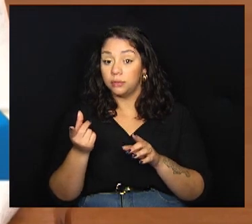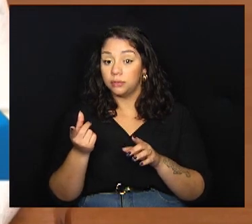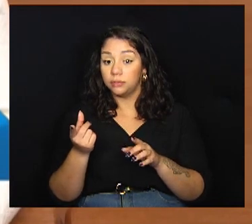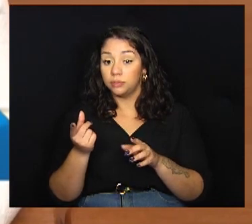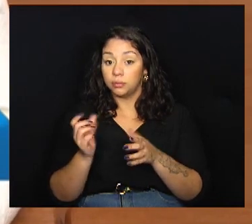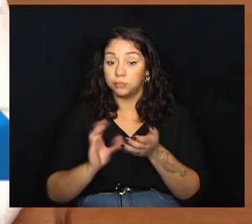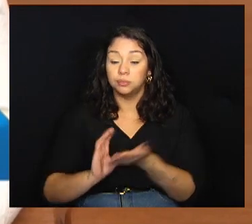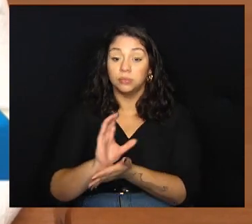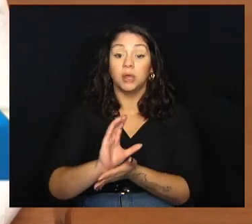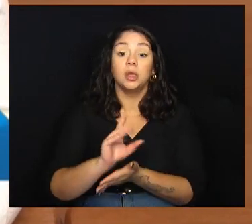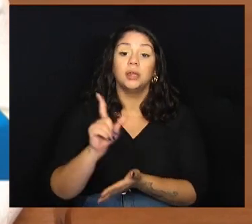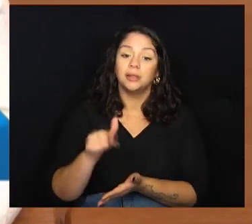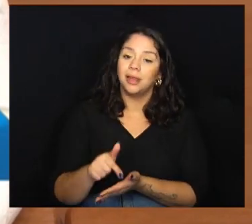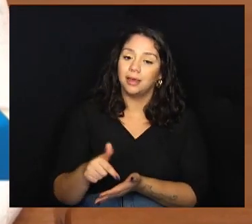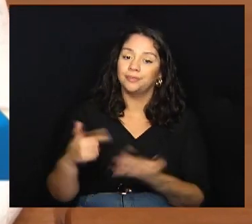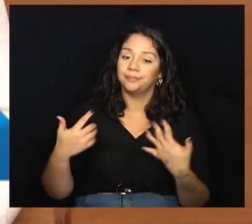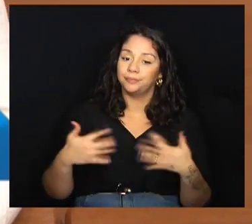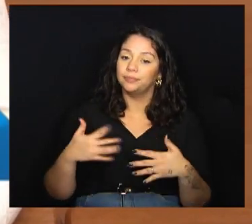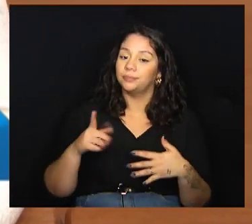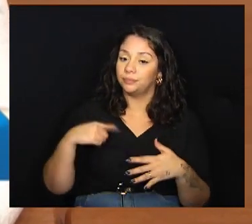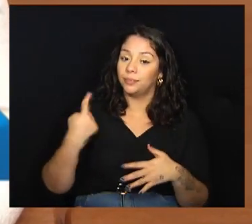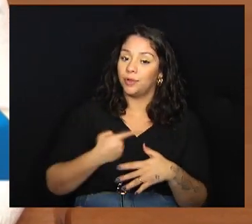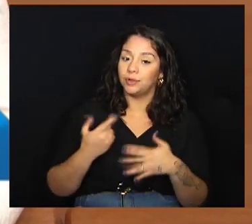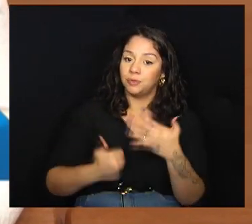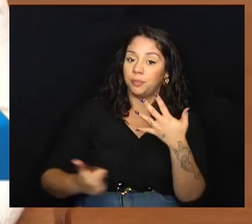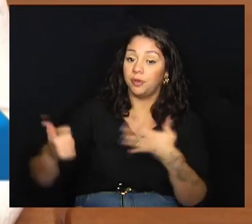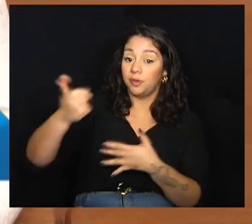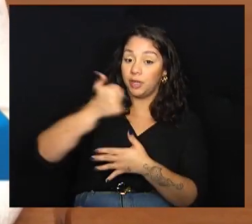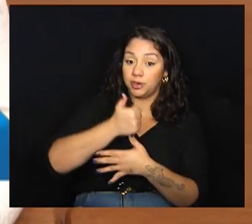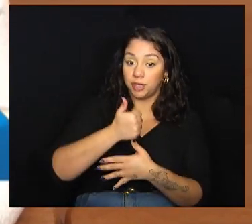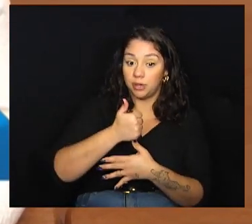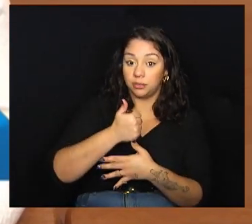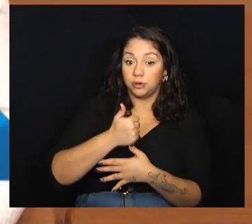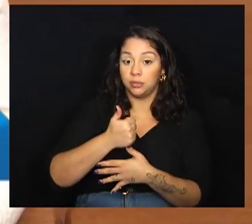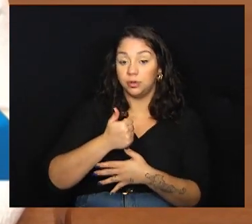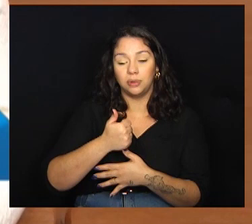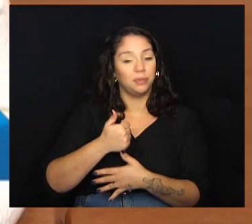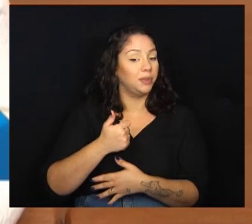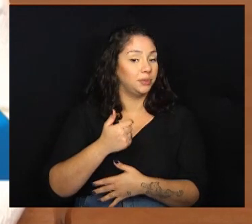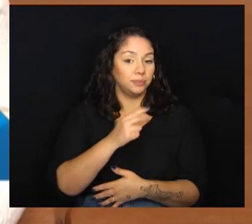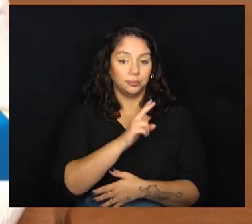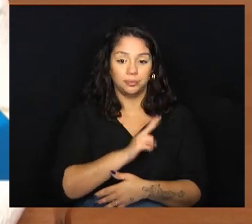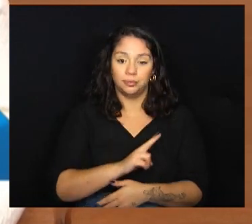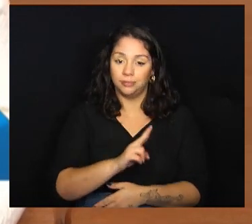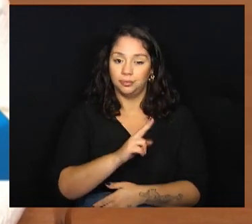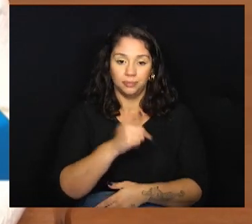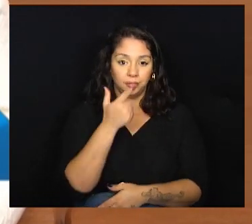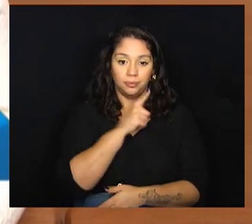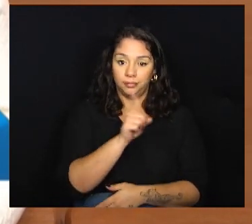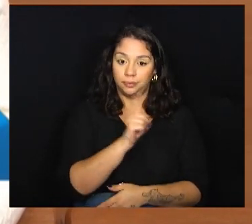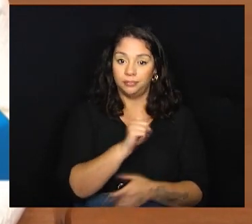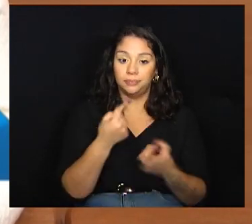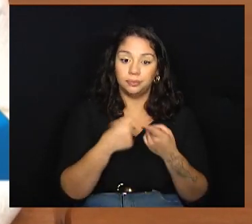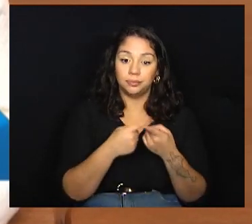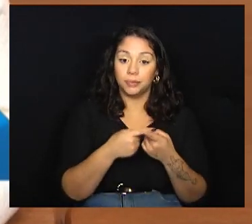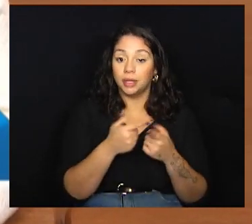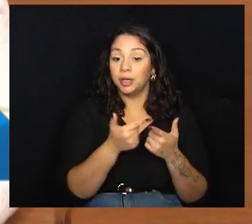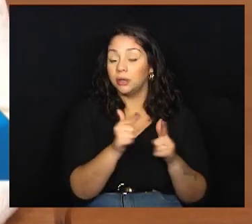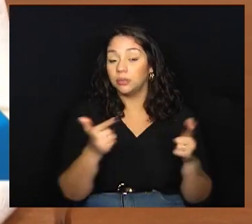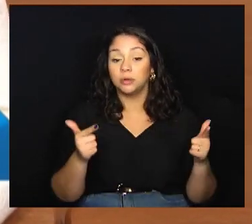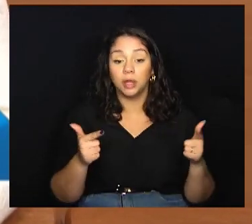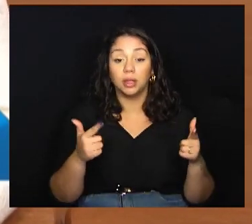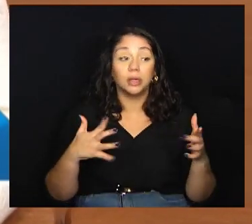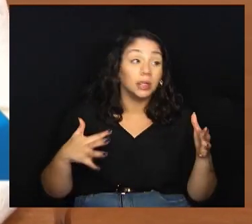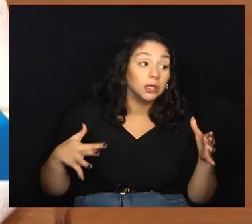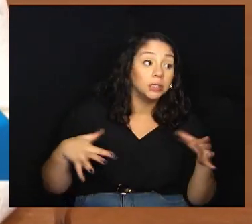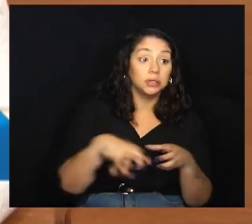uma situação bastante privilegiada, mas subutilizada, porque a gente não tem,